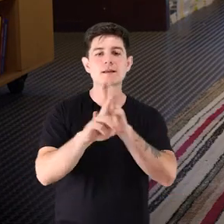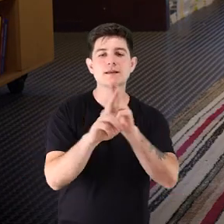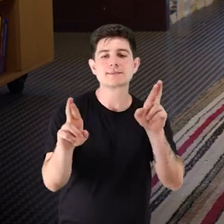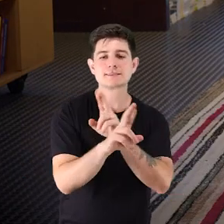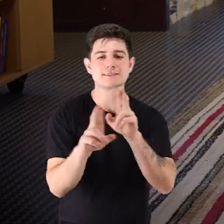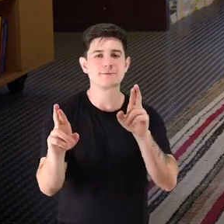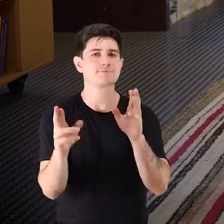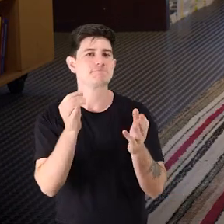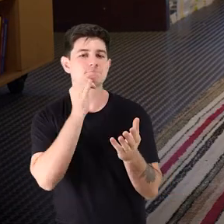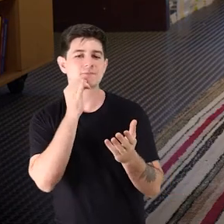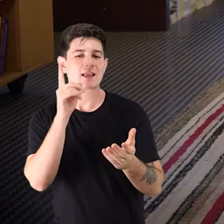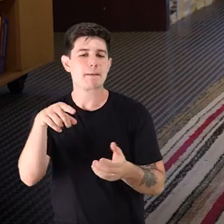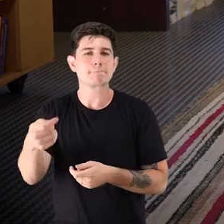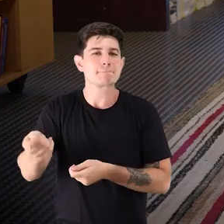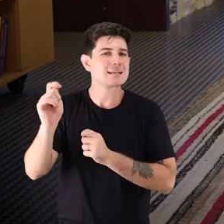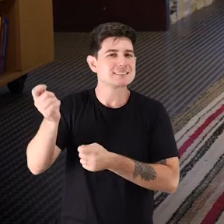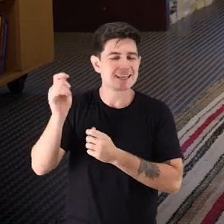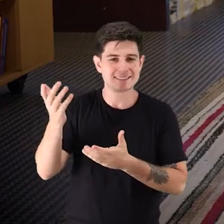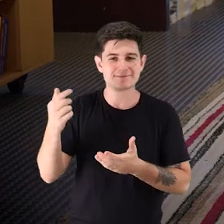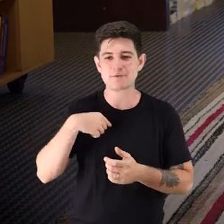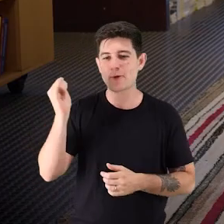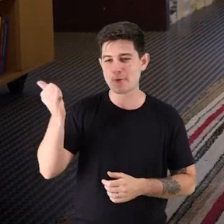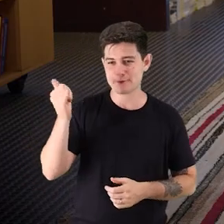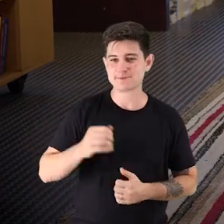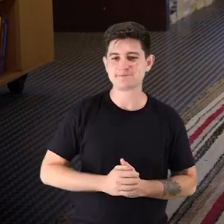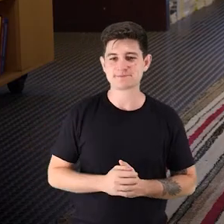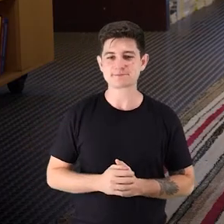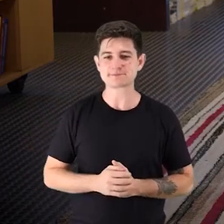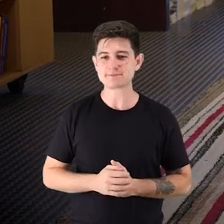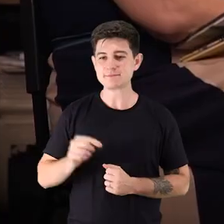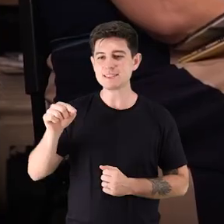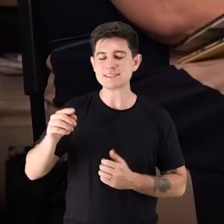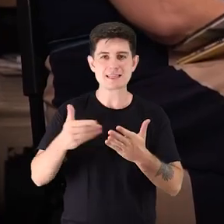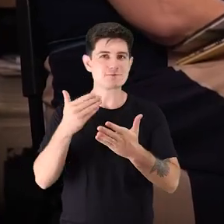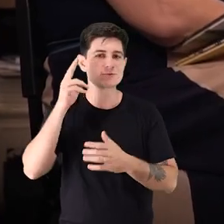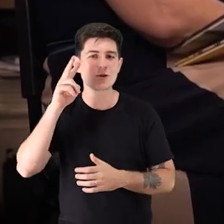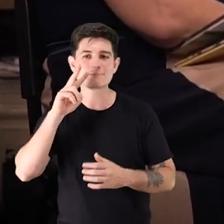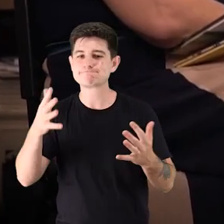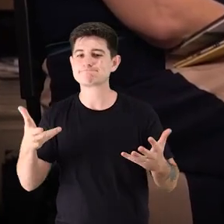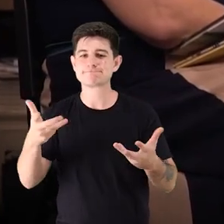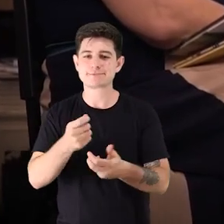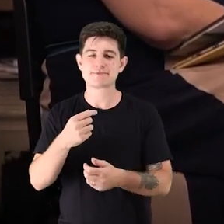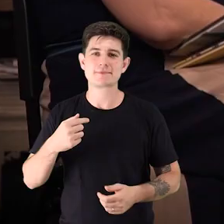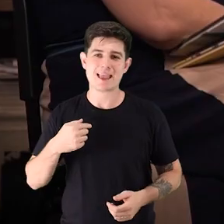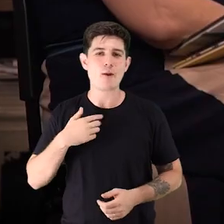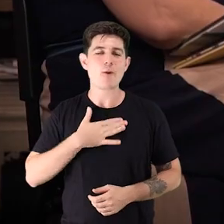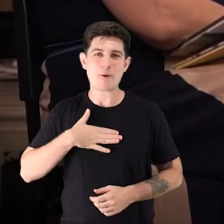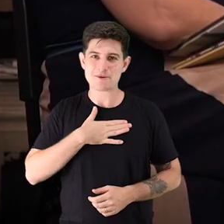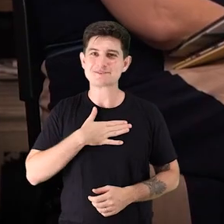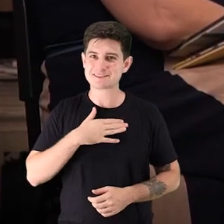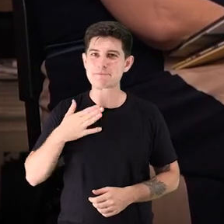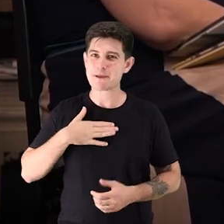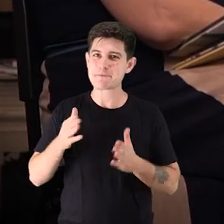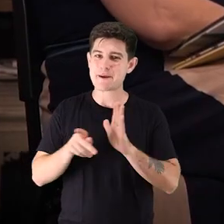isso, de uma relação, de uma pescaria. Eu vou contar para vocês como isso. A origem desse livro também é fantástica, né? Você